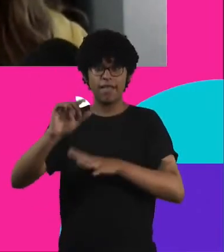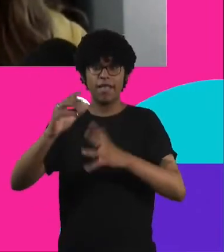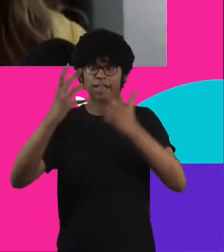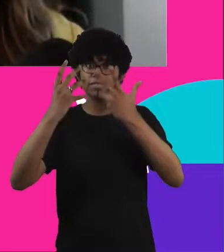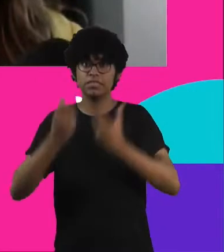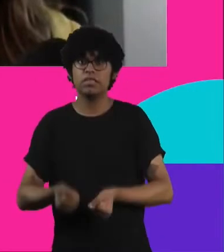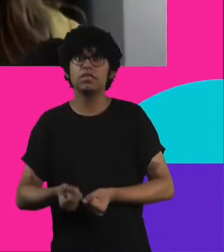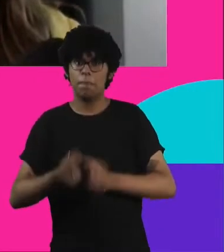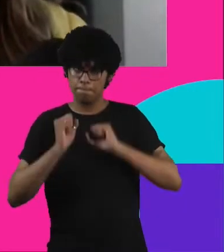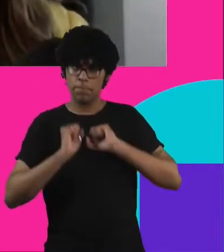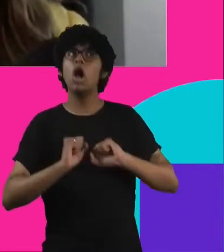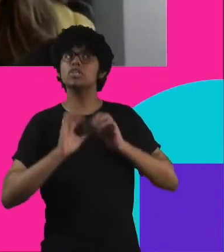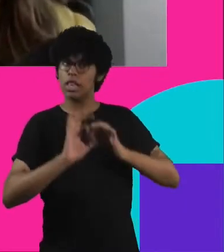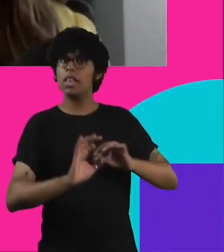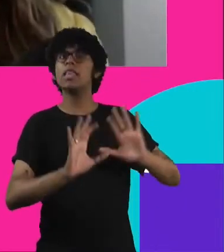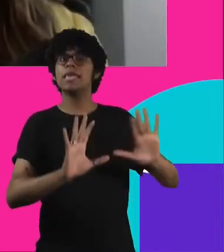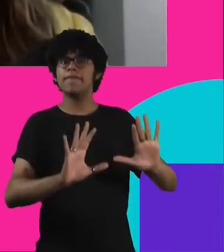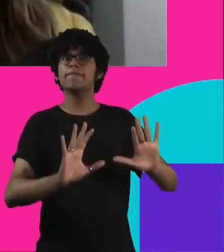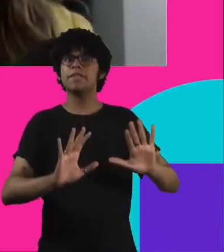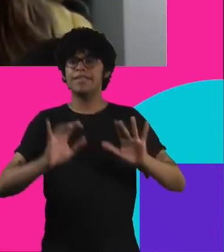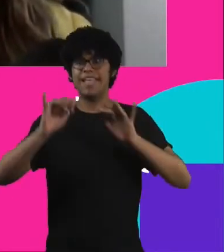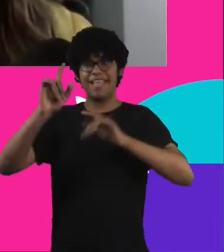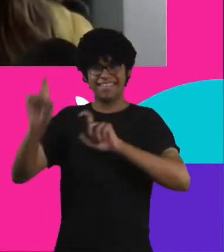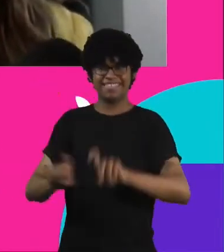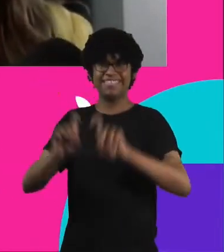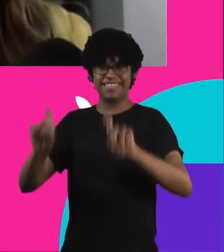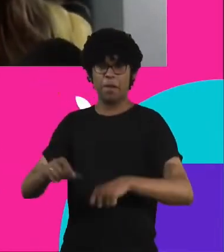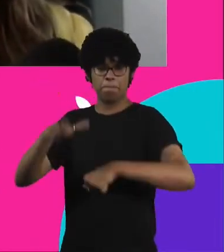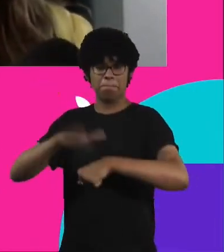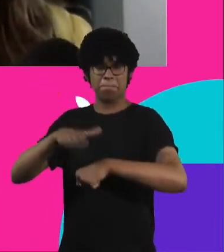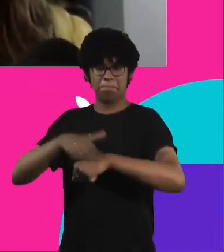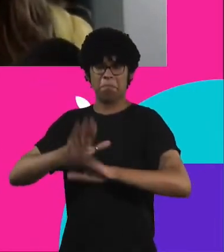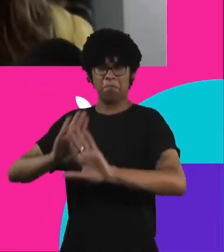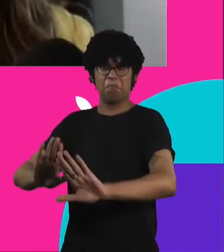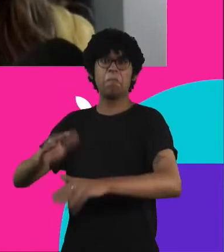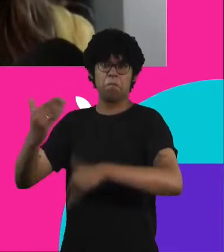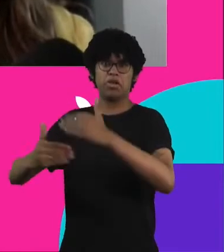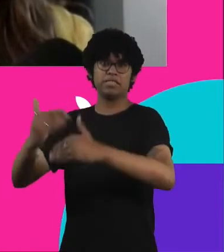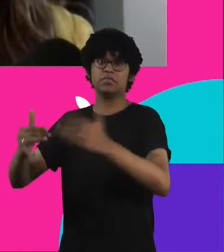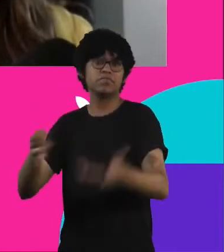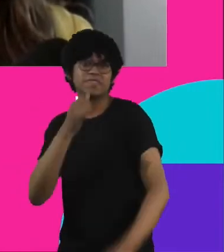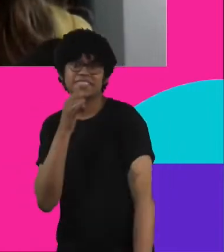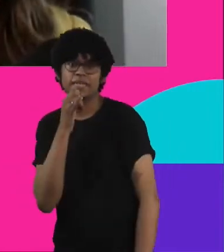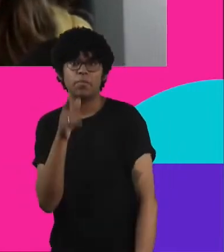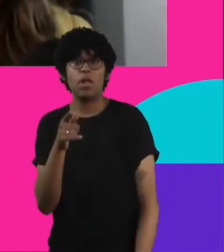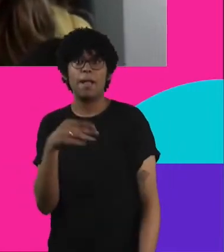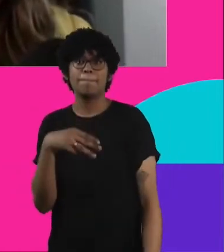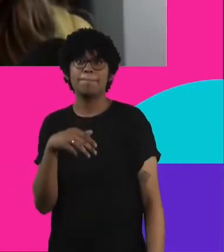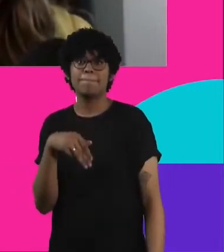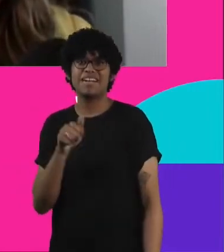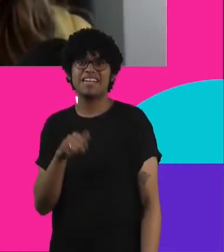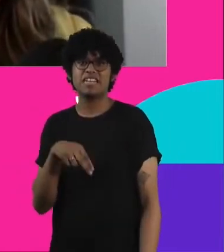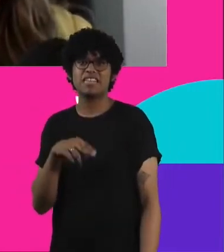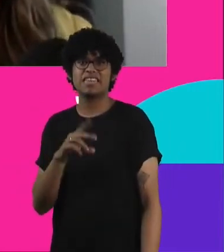tecnologia de inteligência artificial para automatizar processos. Por exemplo, expedições de mandados e o que a